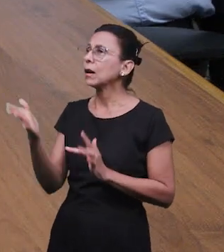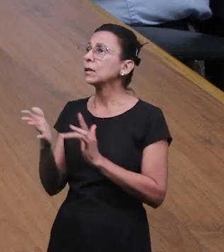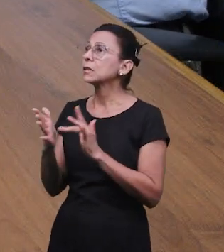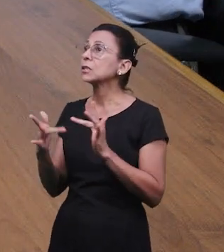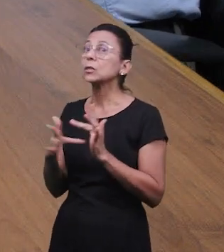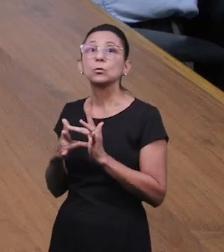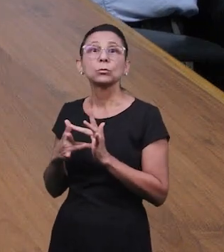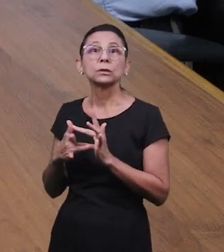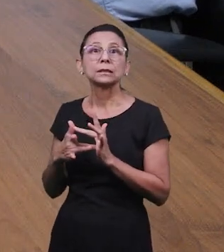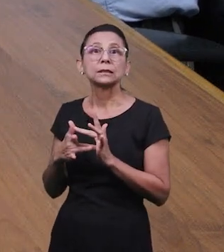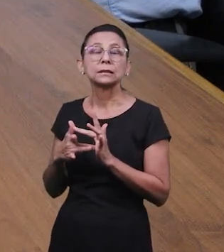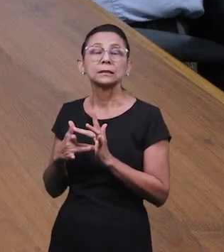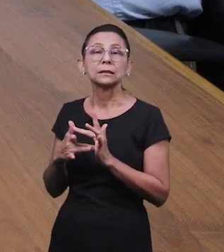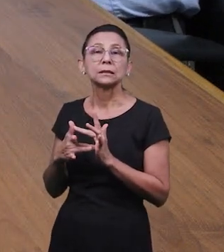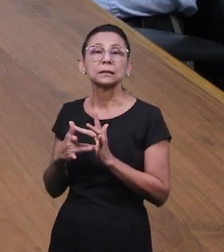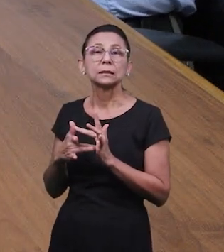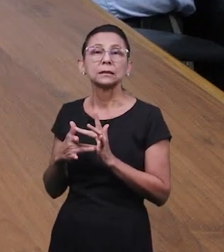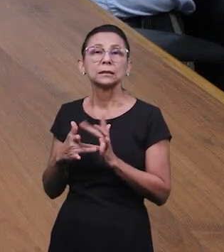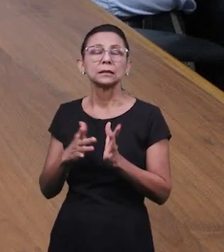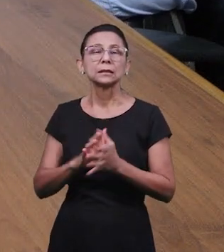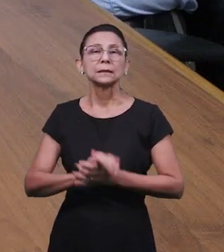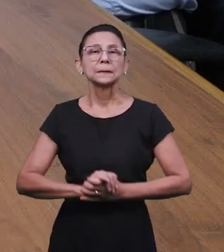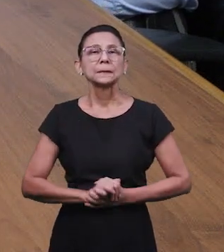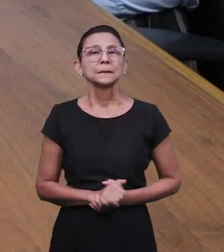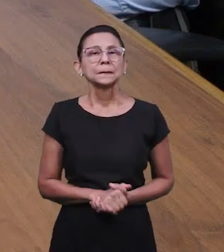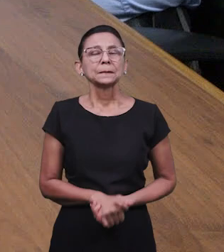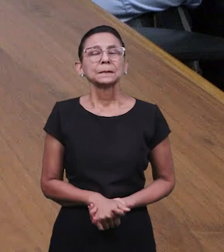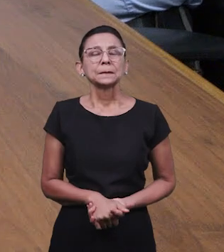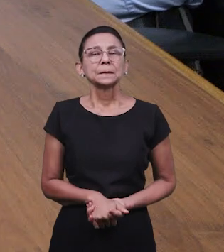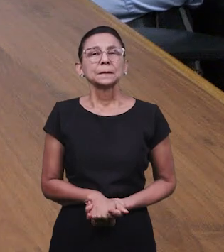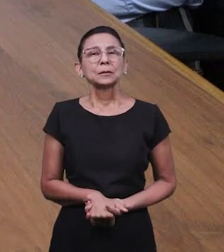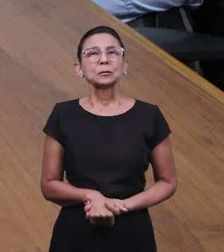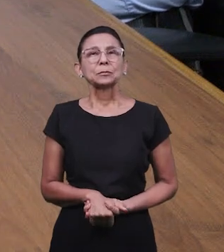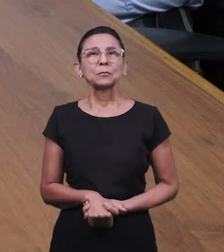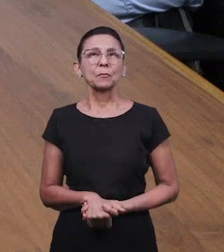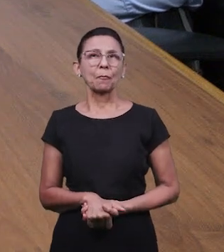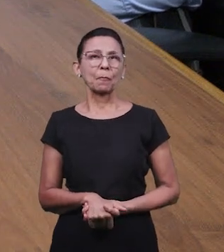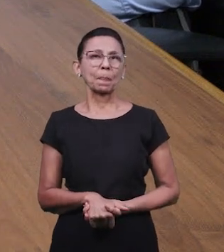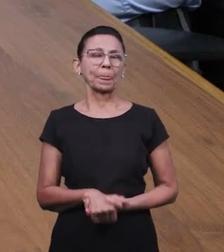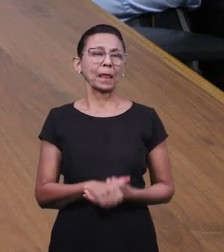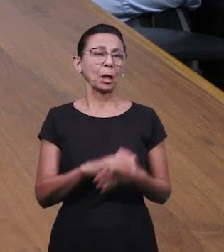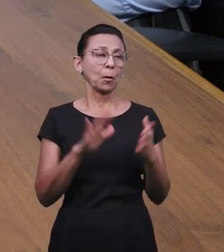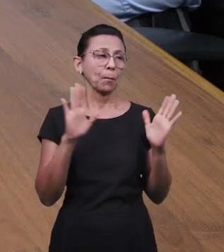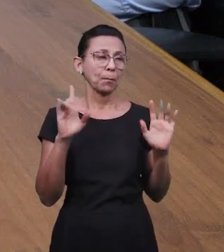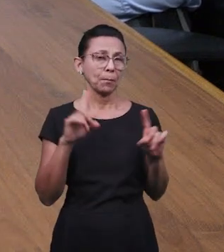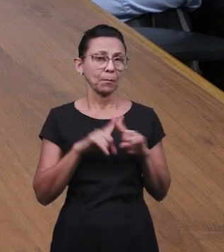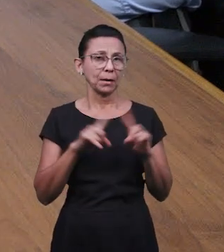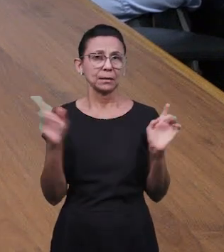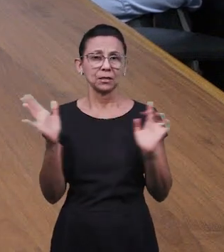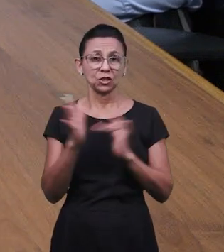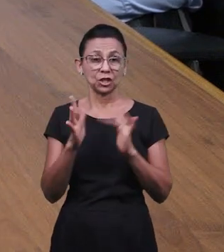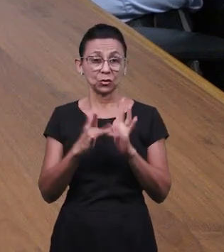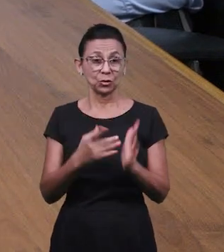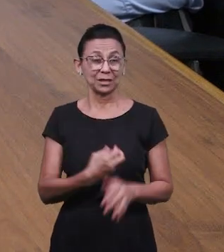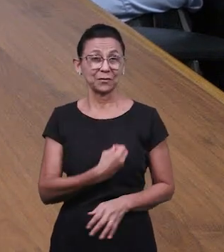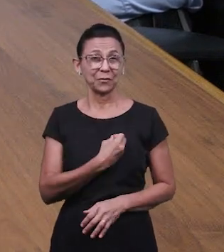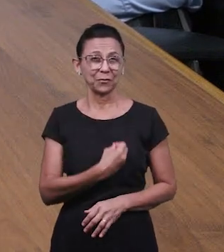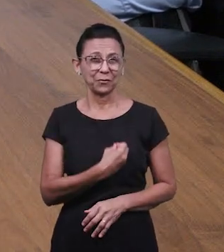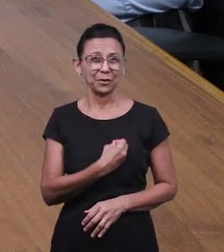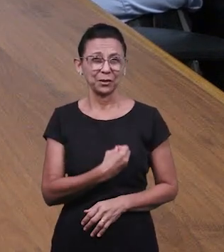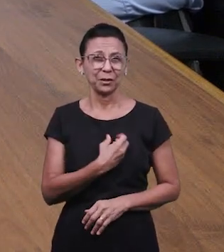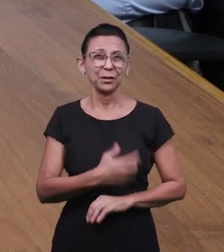Mas a revelação de Jesus à sua igreja, né? Quer dizer, desse Jesus vivo,